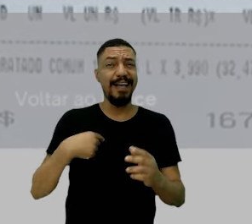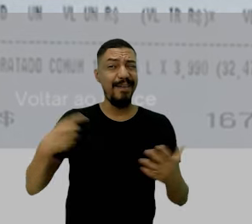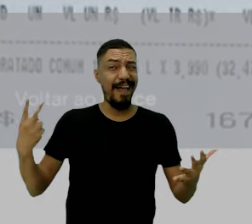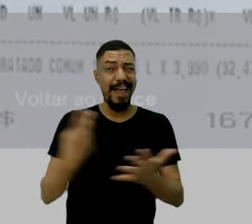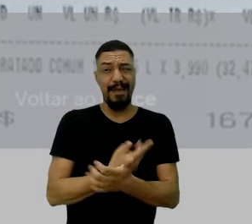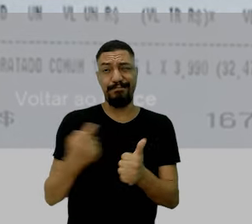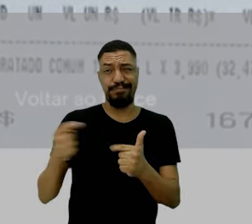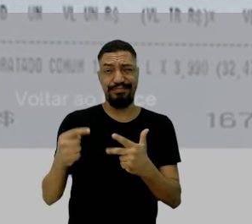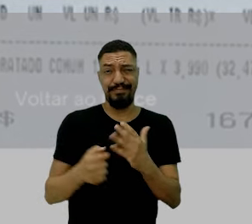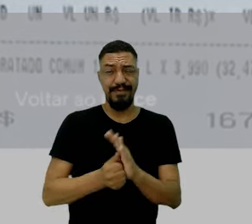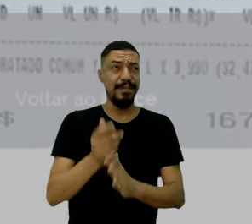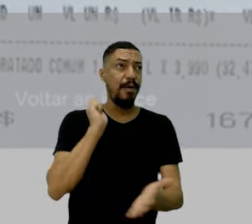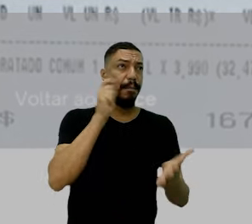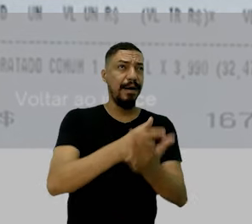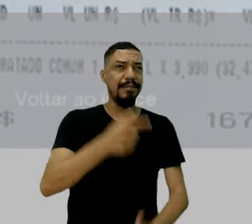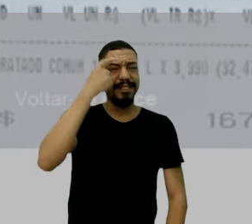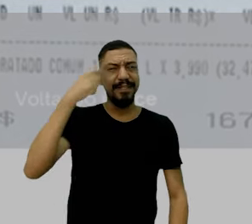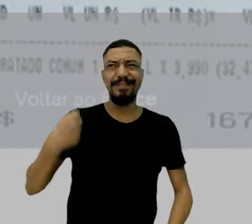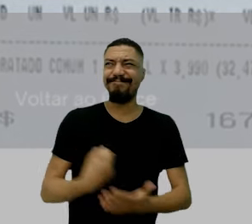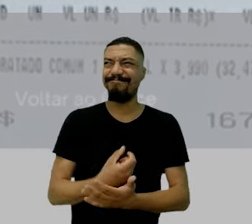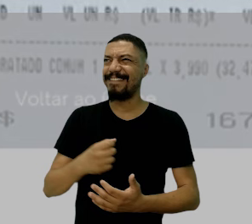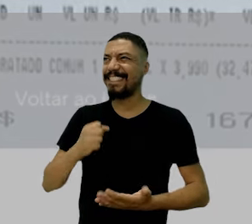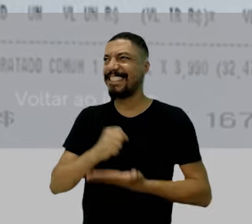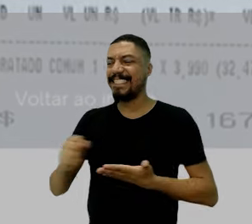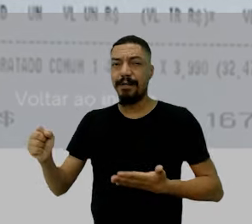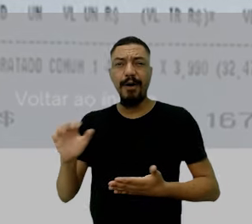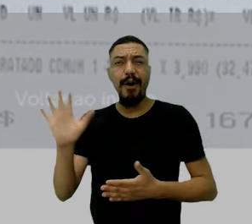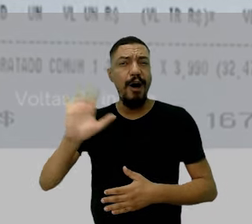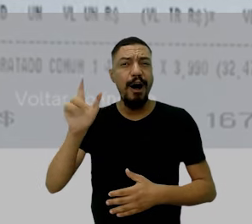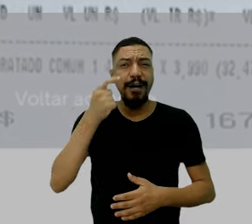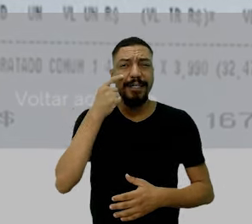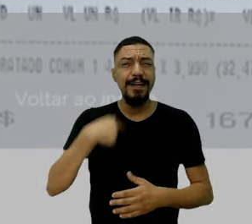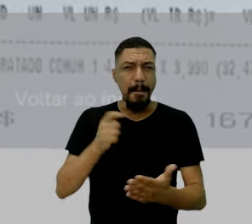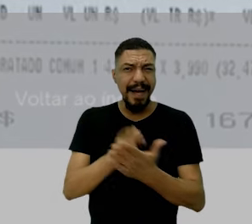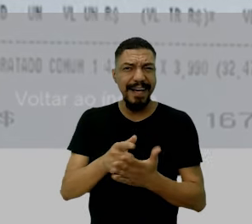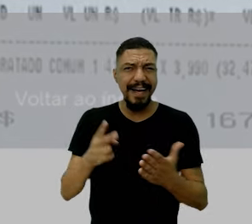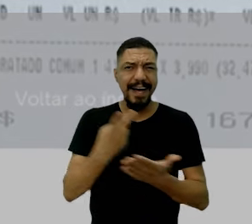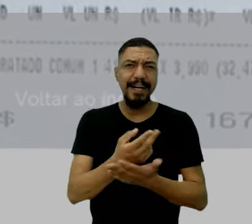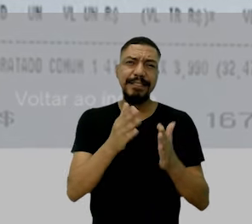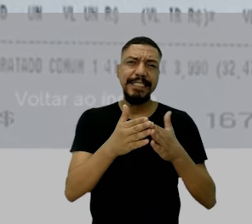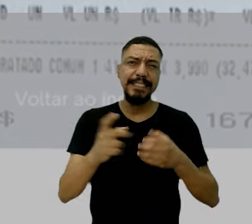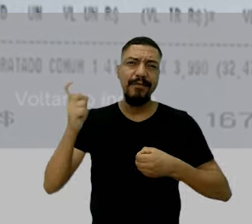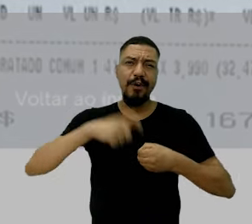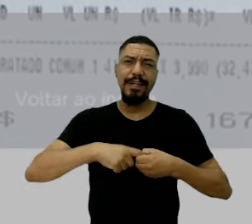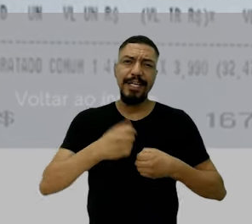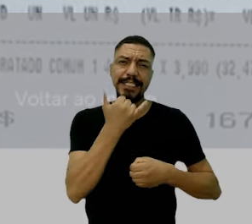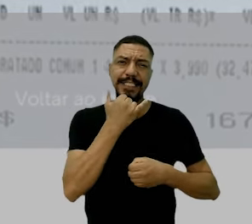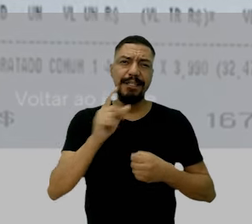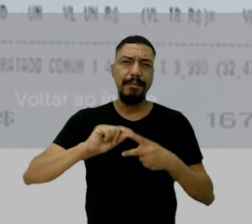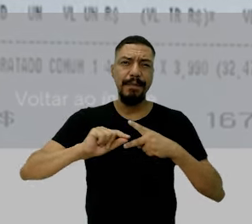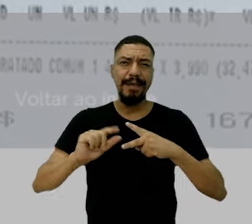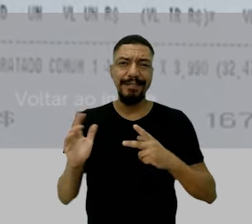cansei de errar isso. Paguei e falei, nossa, putz, errei. Oi, fulano ou fulano, eu paguei errado, me devolve